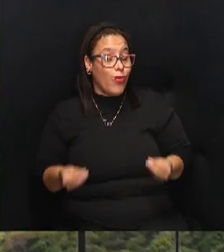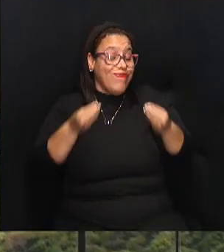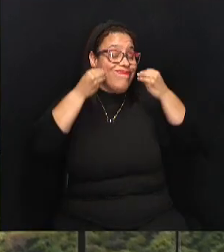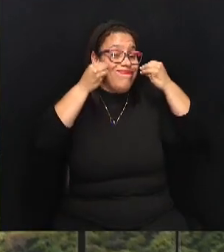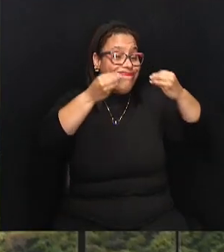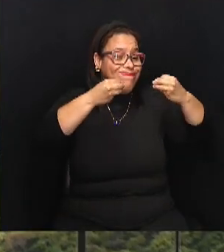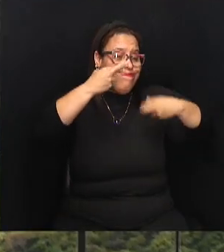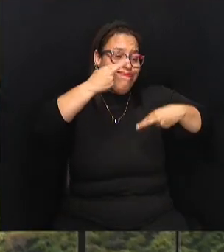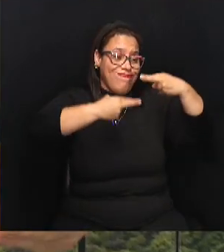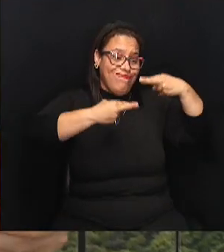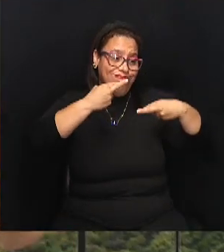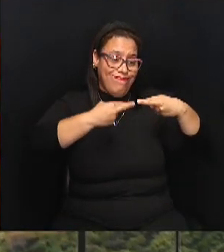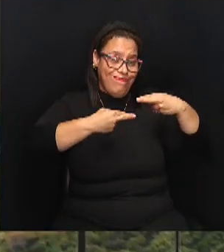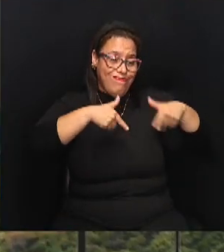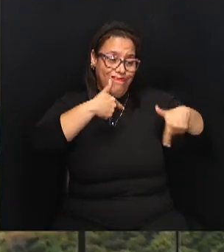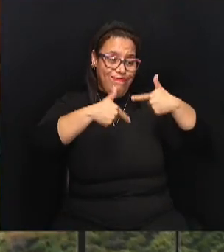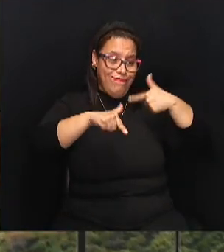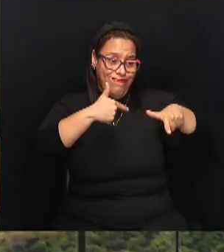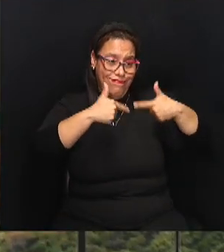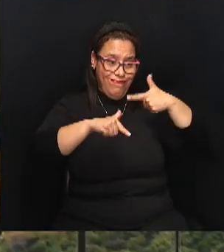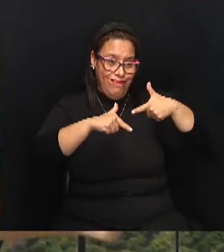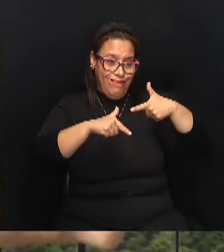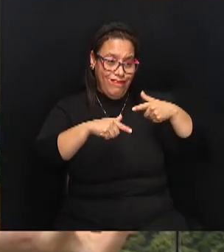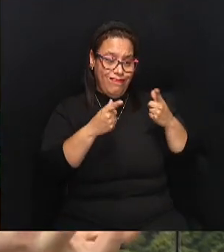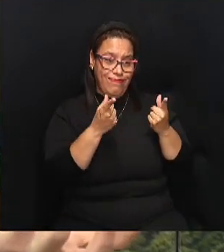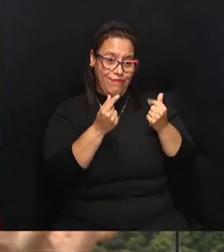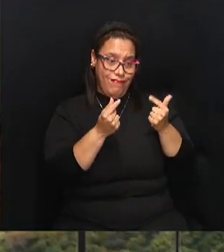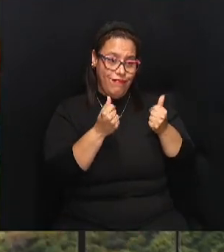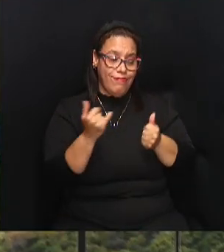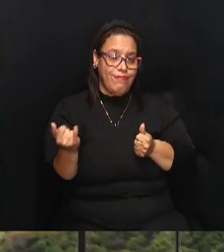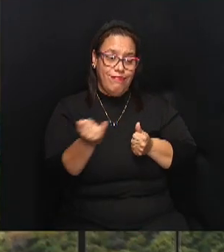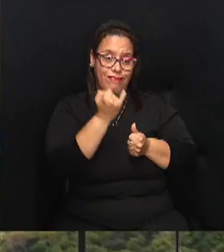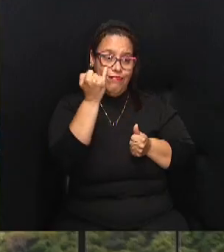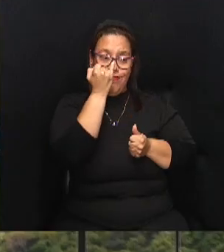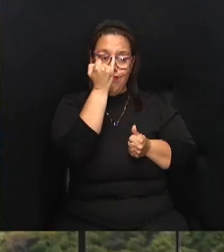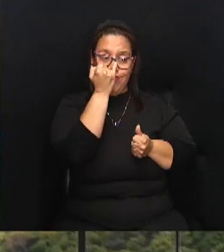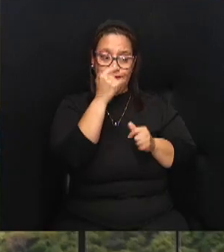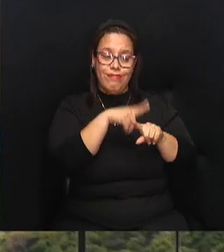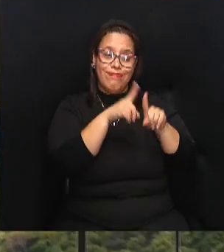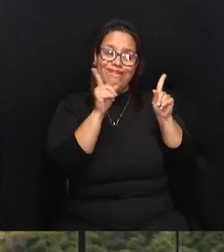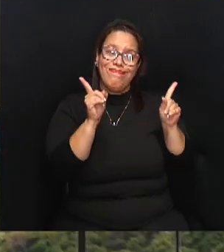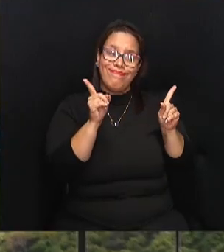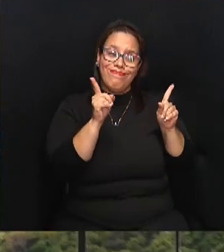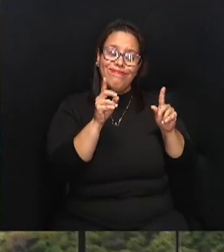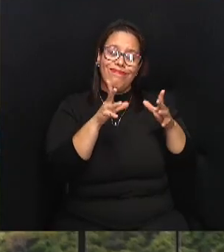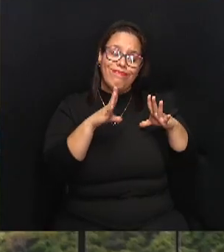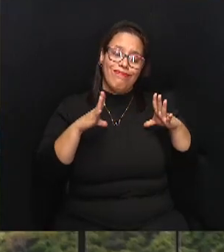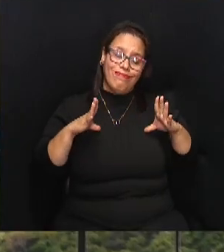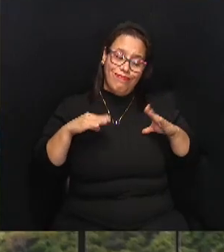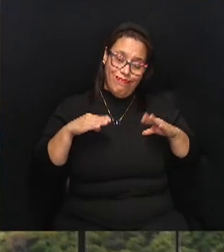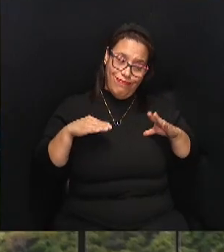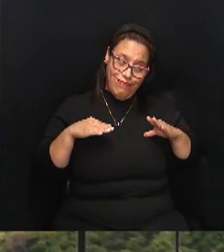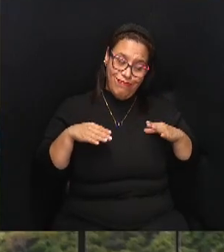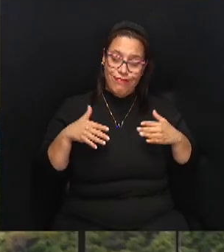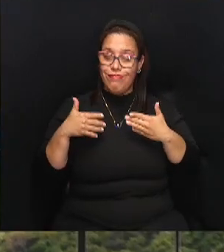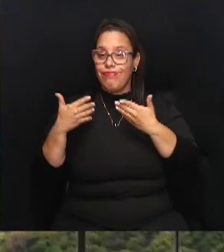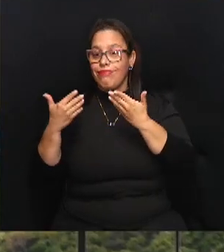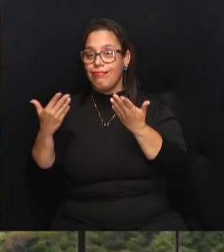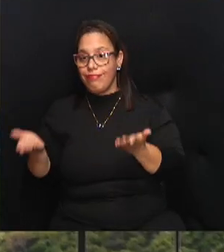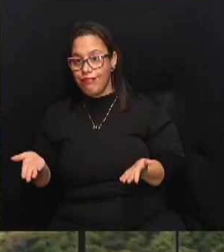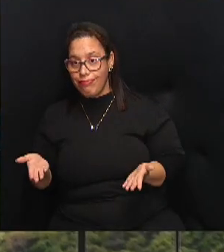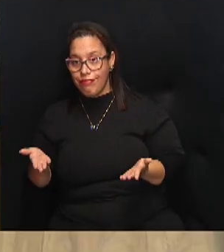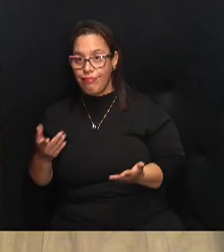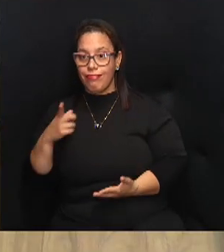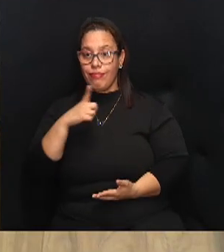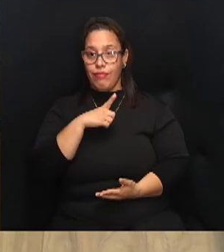essa relação entre trabalho, renda, que é muito importante, mas e a questão do descanso? Então, a gente tem